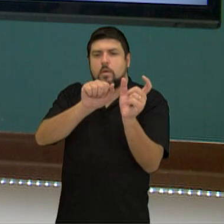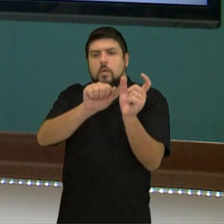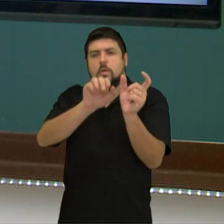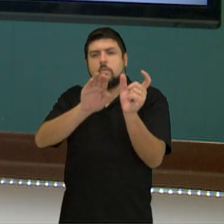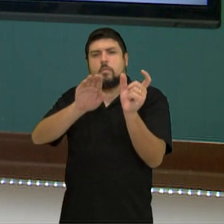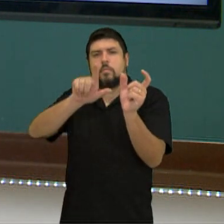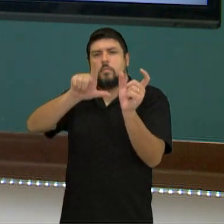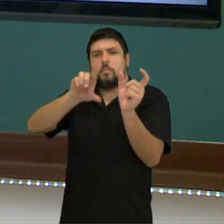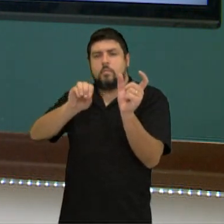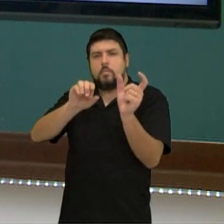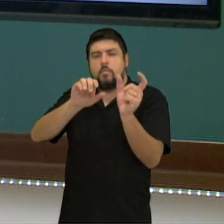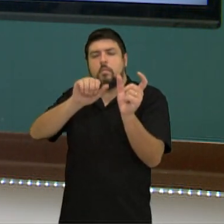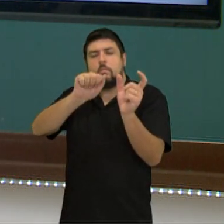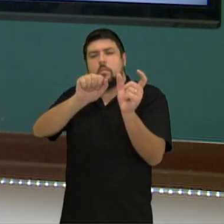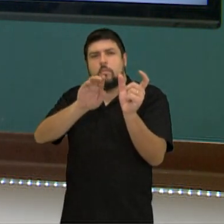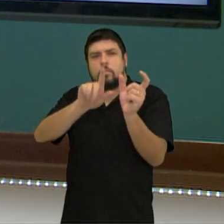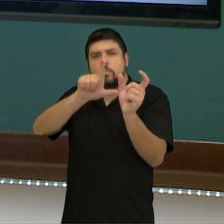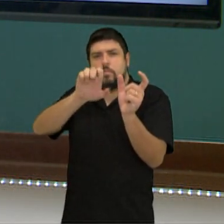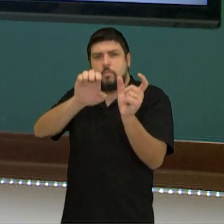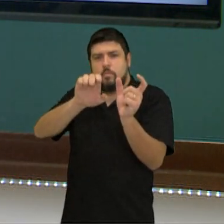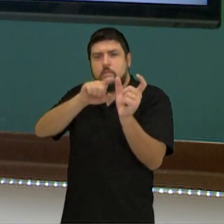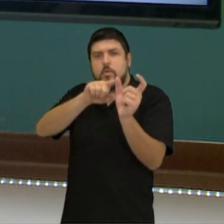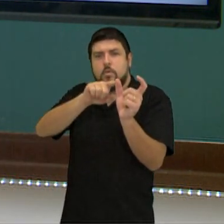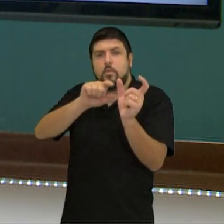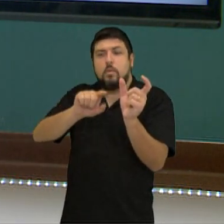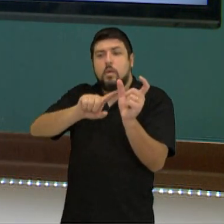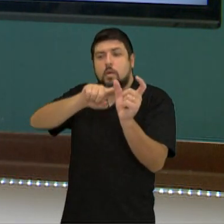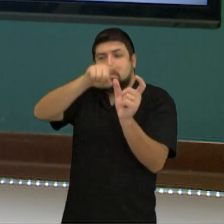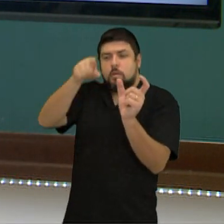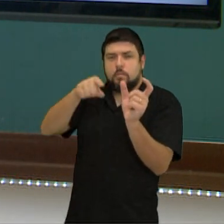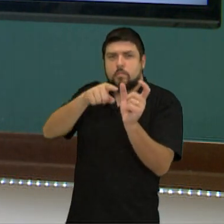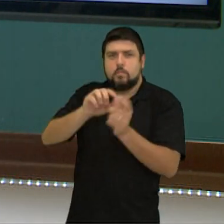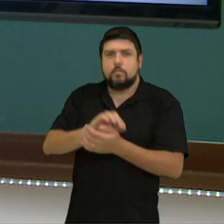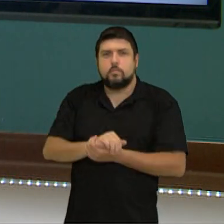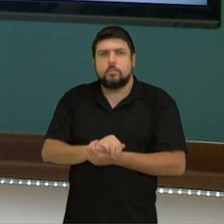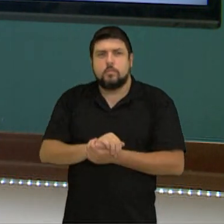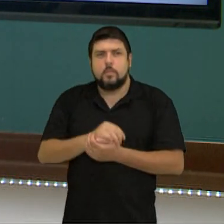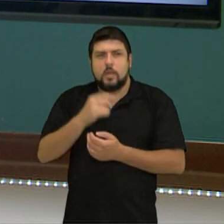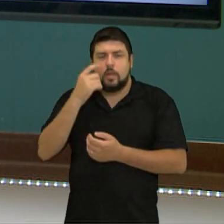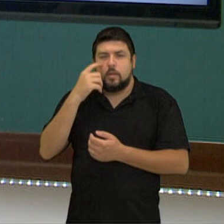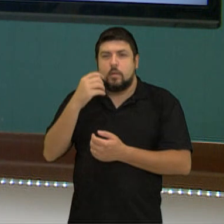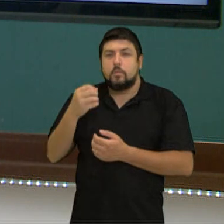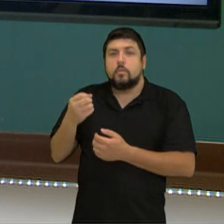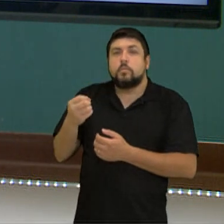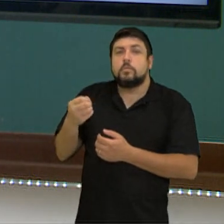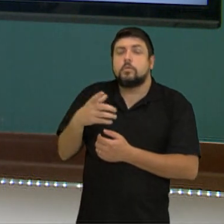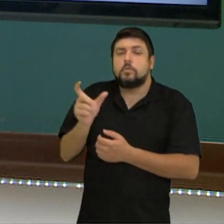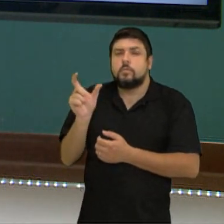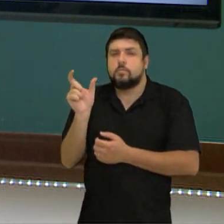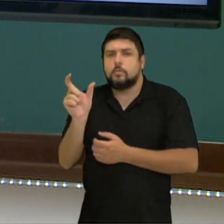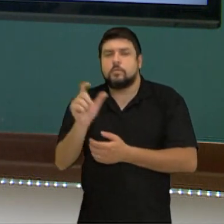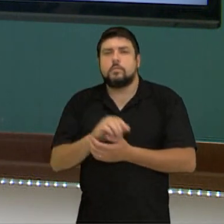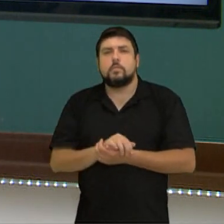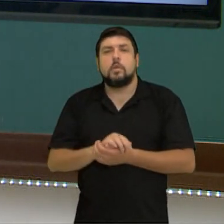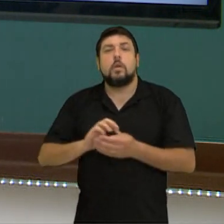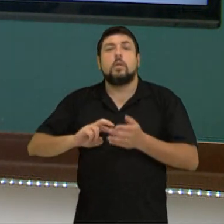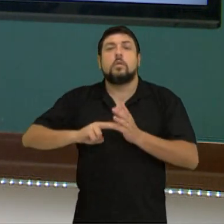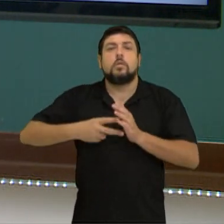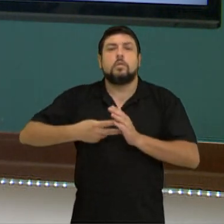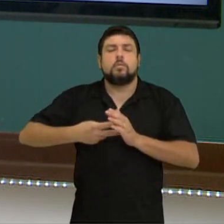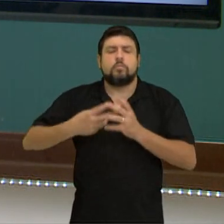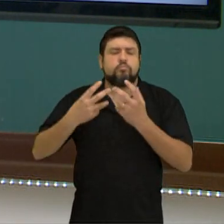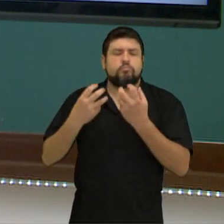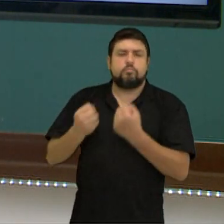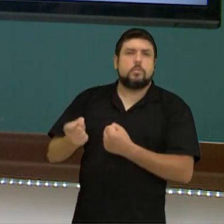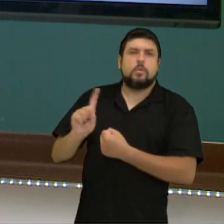coloca depois. Então, eu formei a palavra unacceptable, que significa inaceitável.